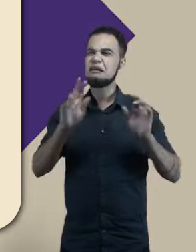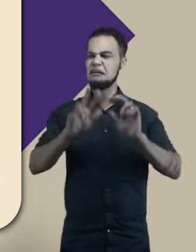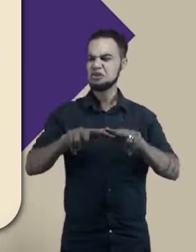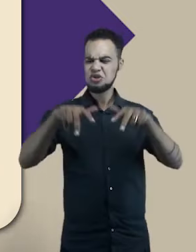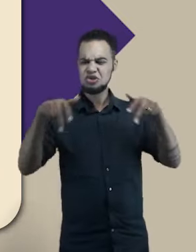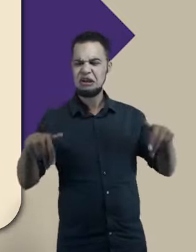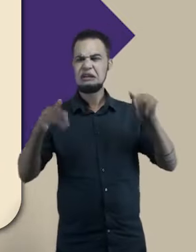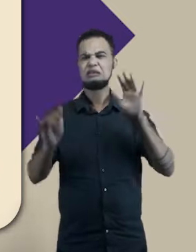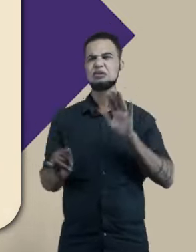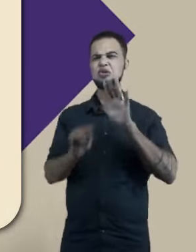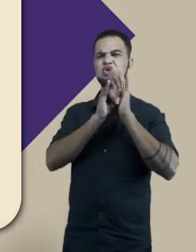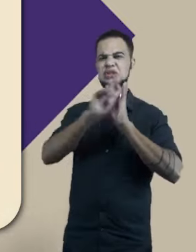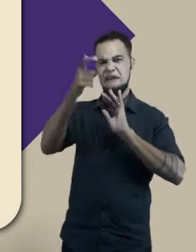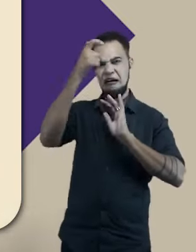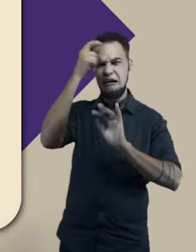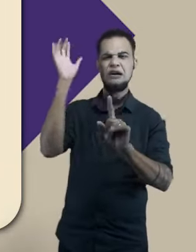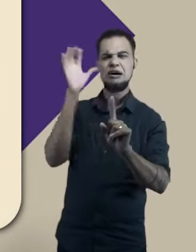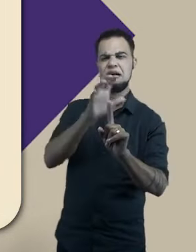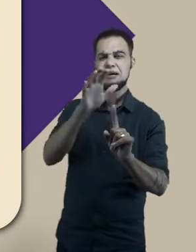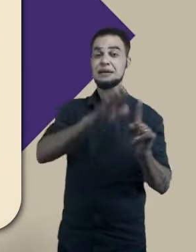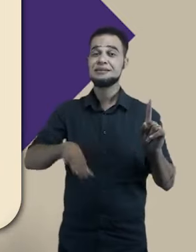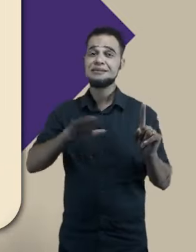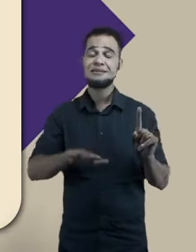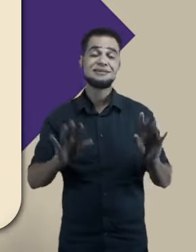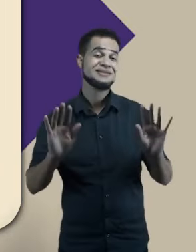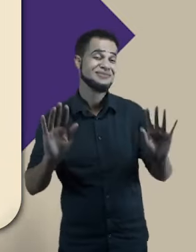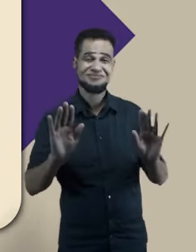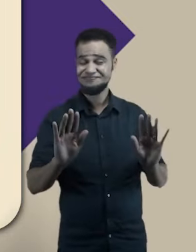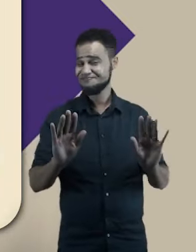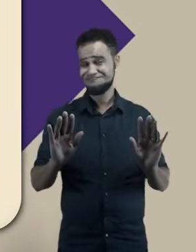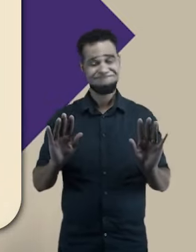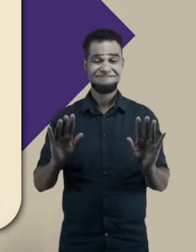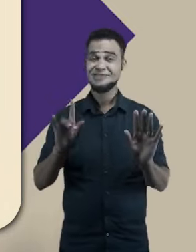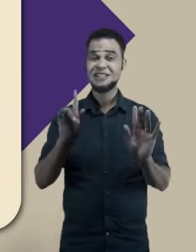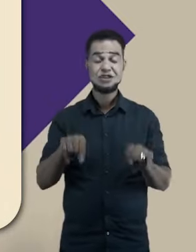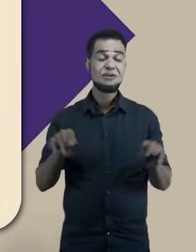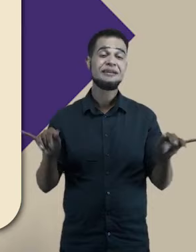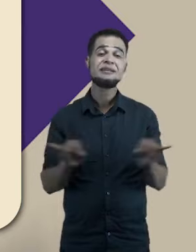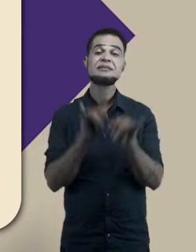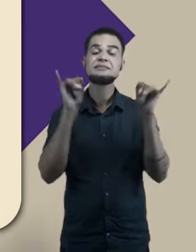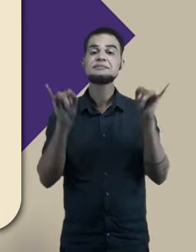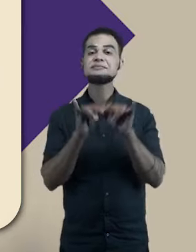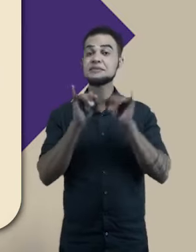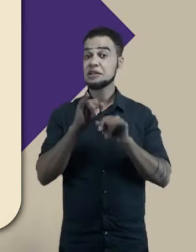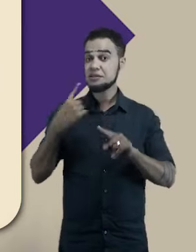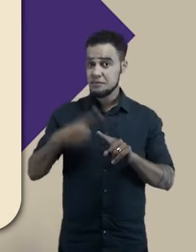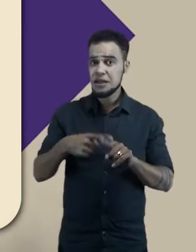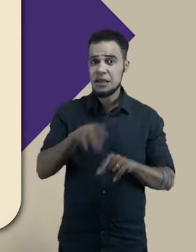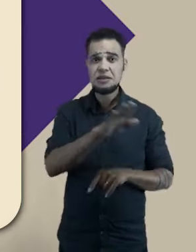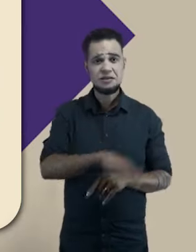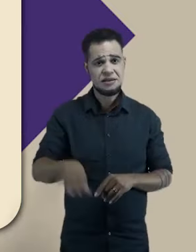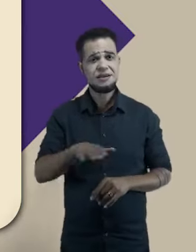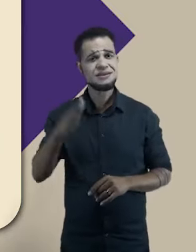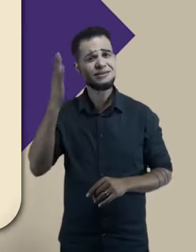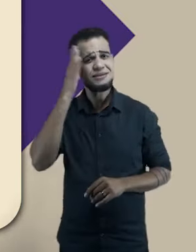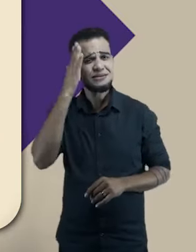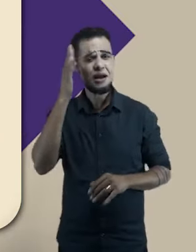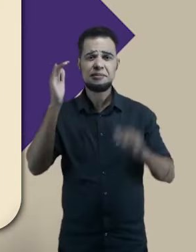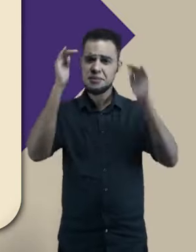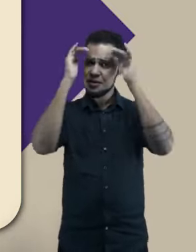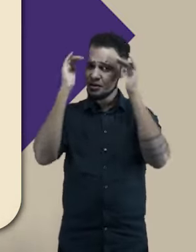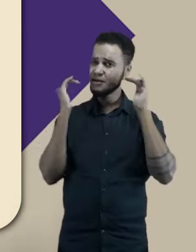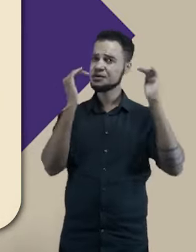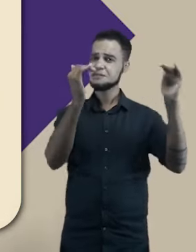de gênero, que a gente vai influenciar as crianças, o ponto da baboseira está aí. Porque criança sabe respeitar